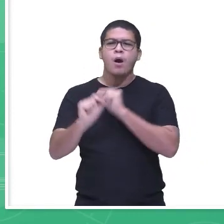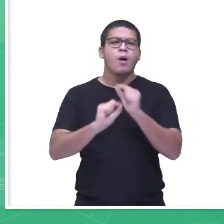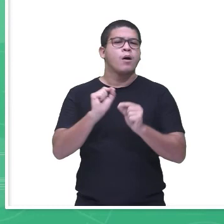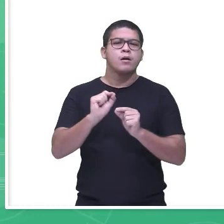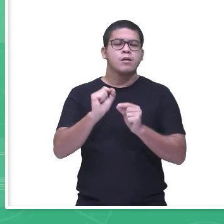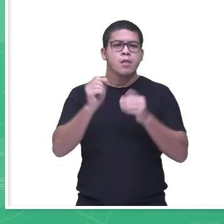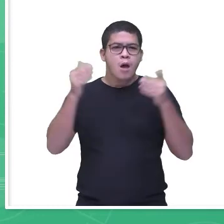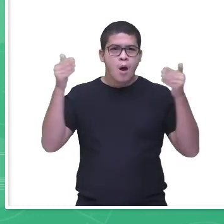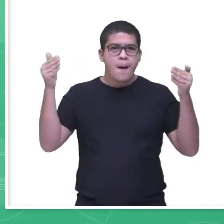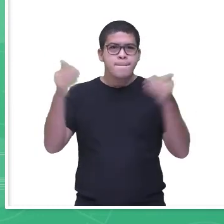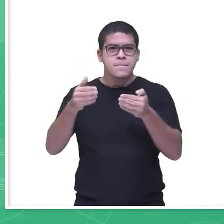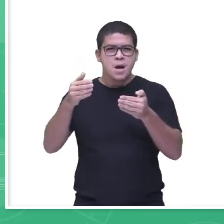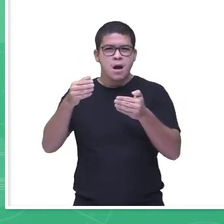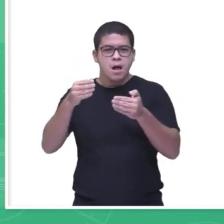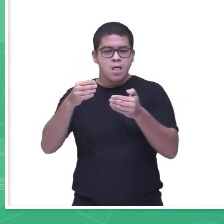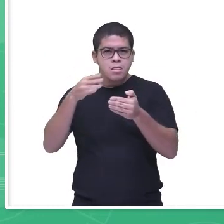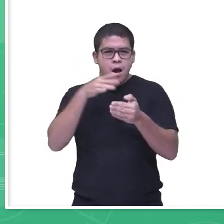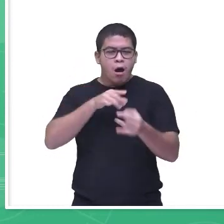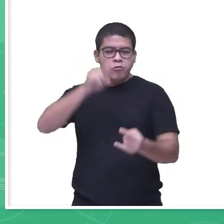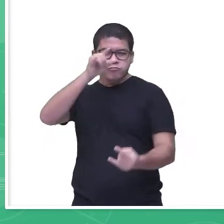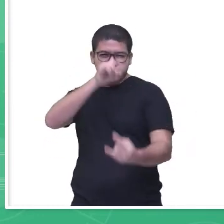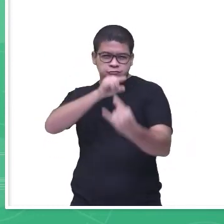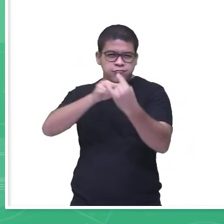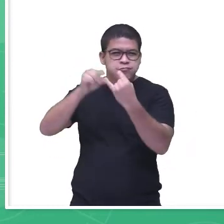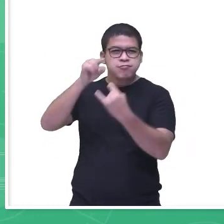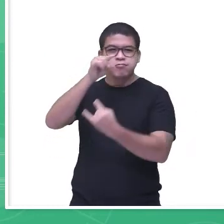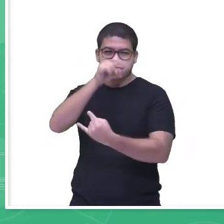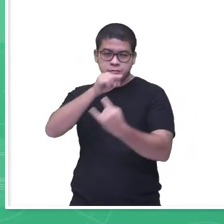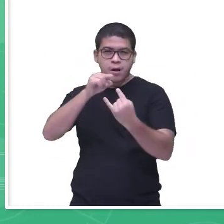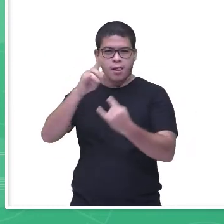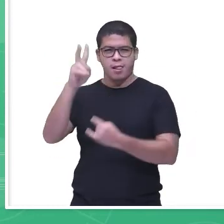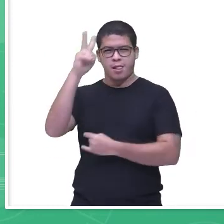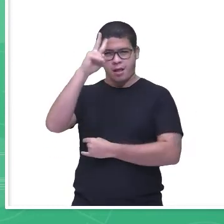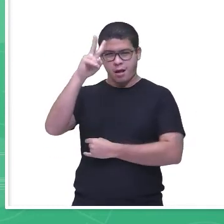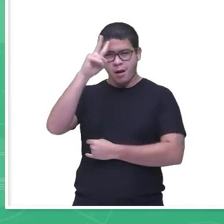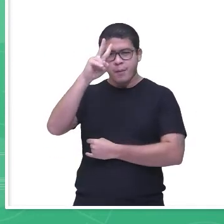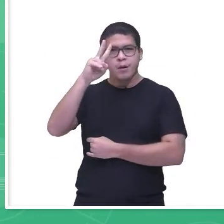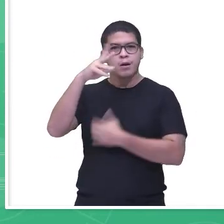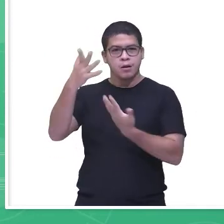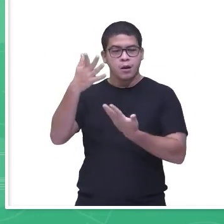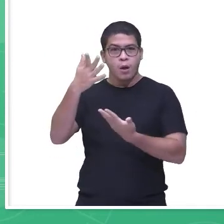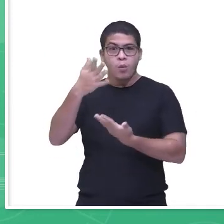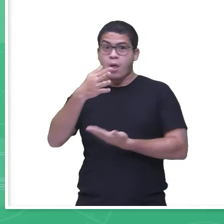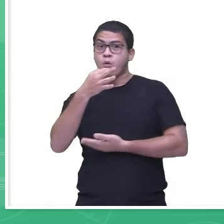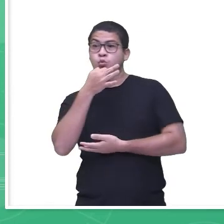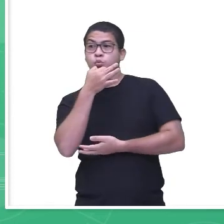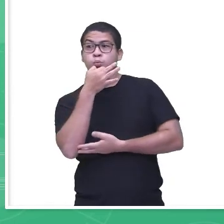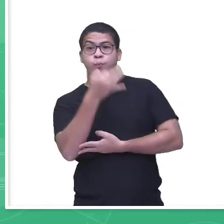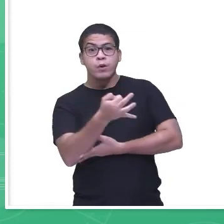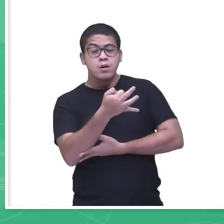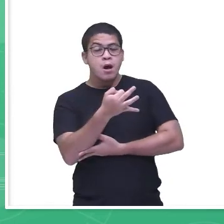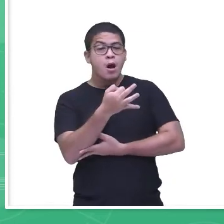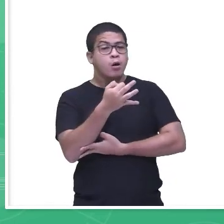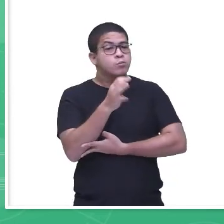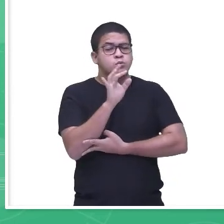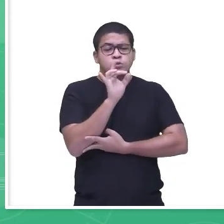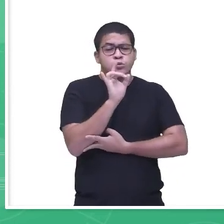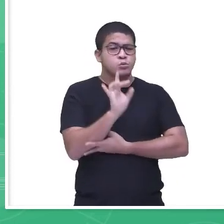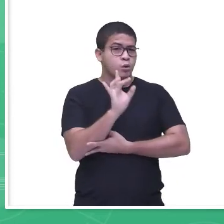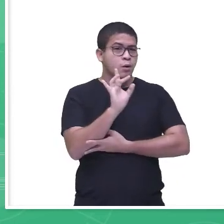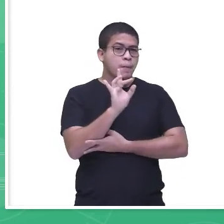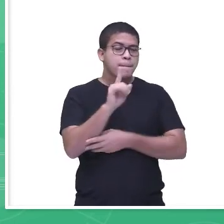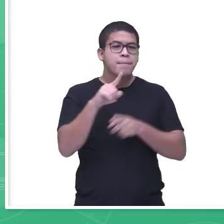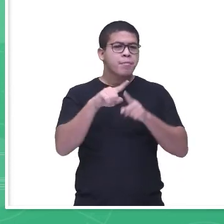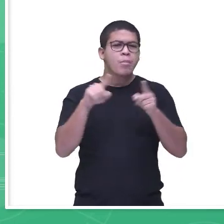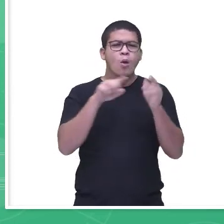Na persuasão, né? Lembra que eu falava no doxa, era essa a ideia. E o